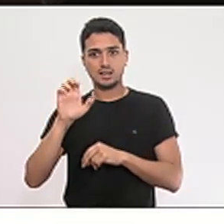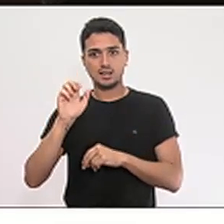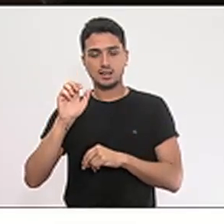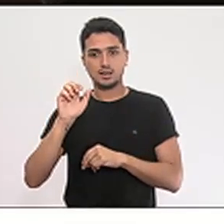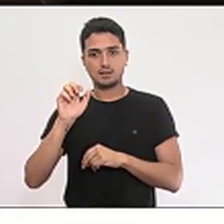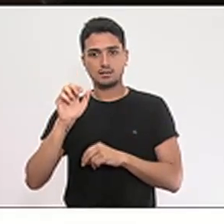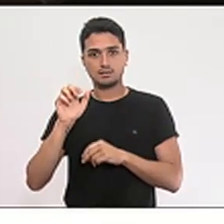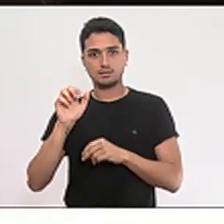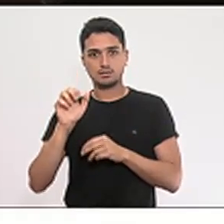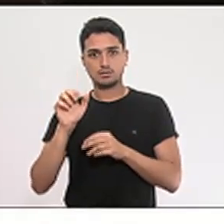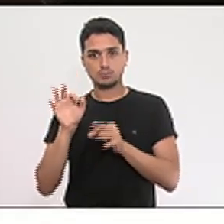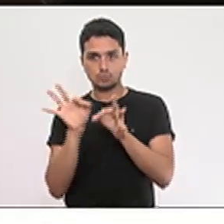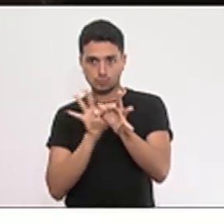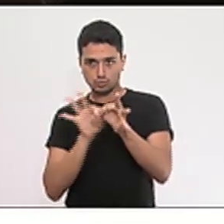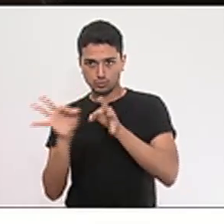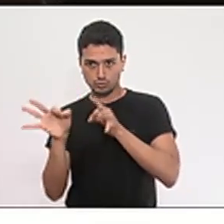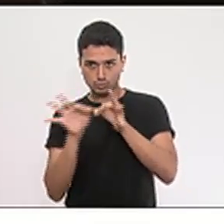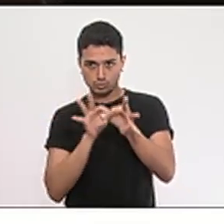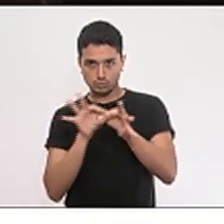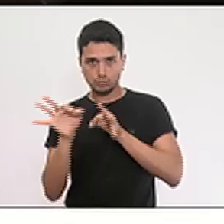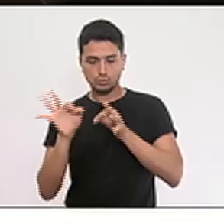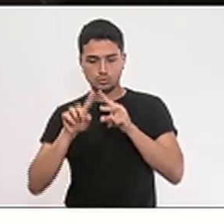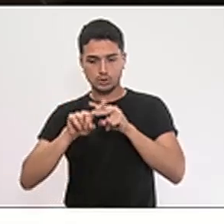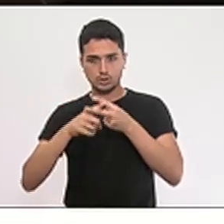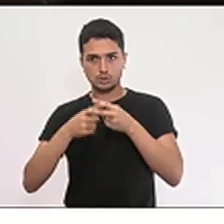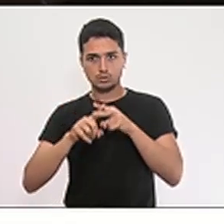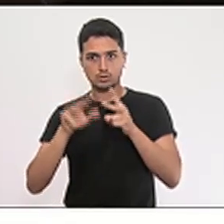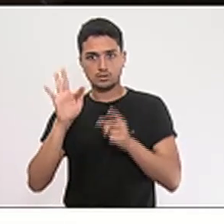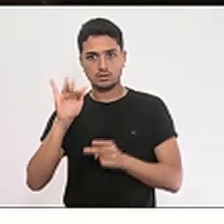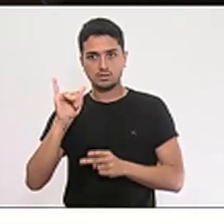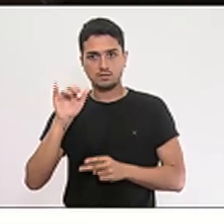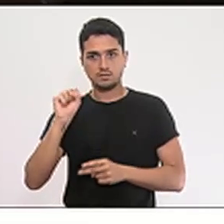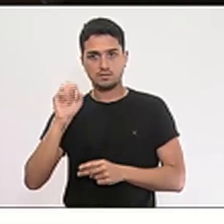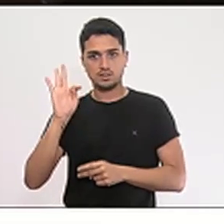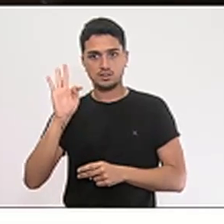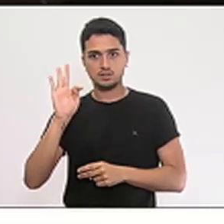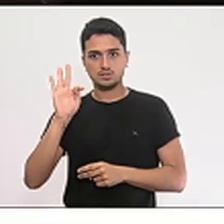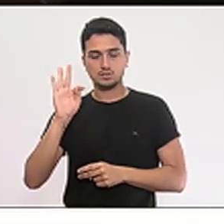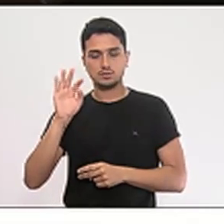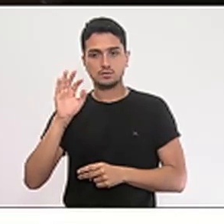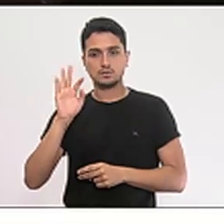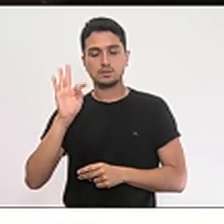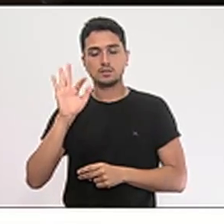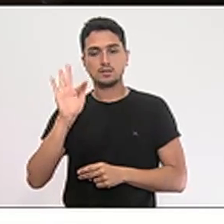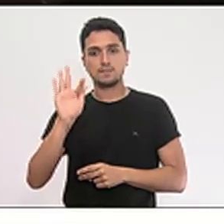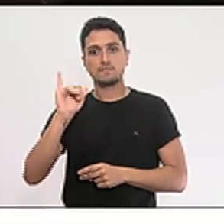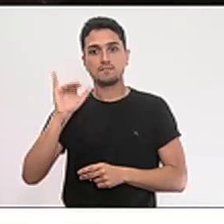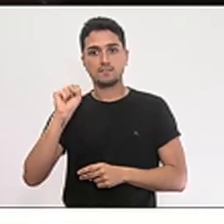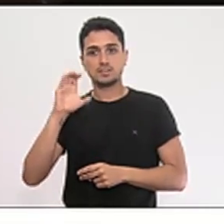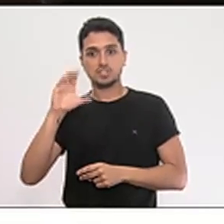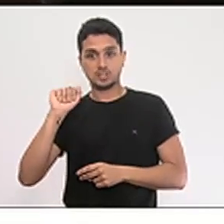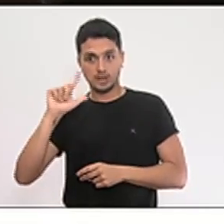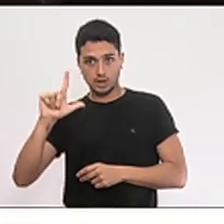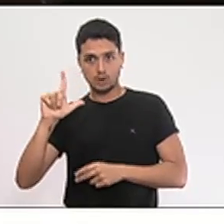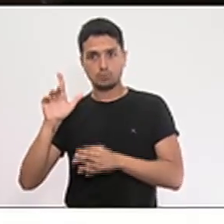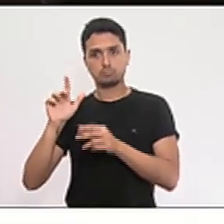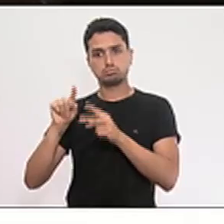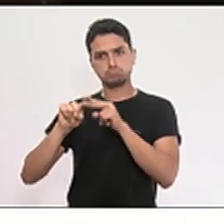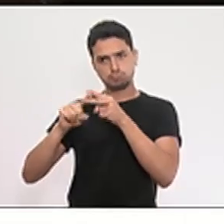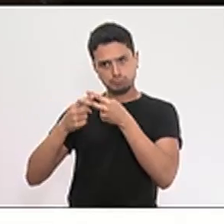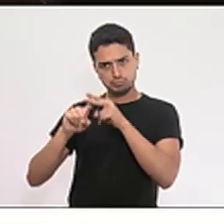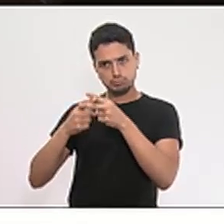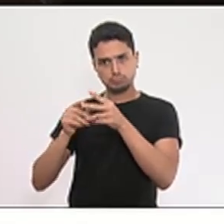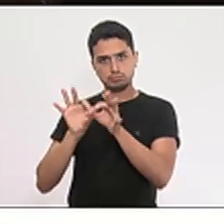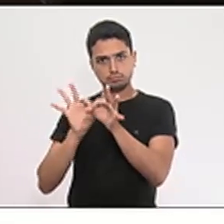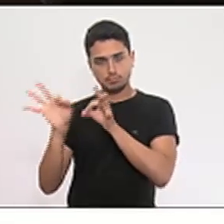regime de reajuste fiscal. E aí eu pergunto, por que, se a SEDAI é lucrativa